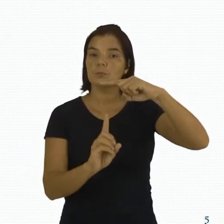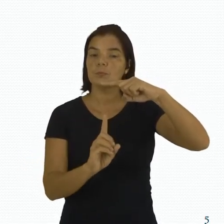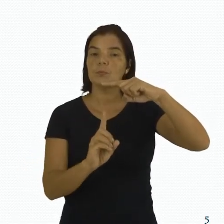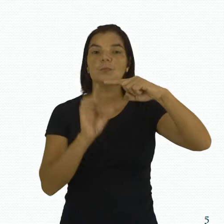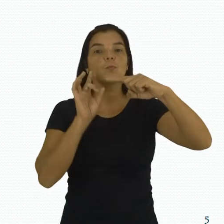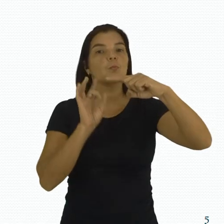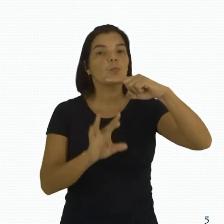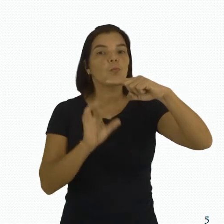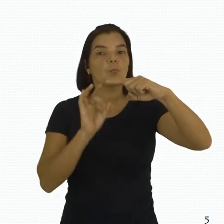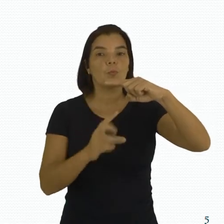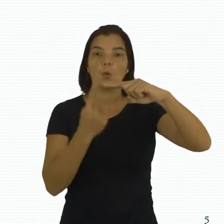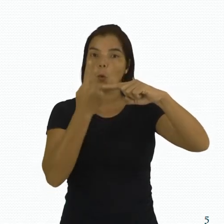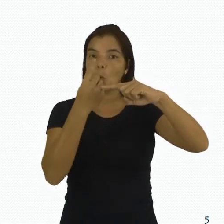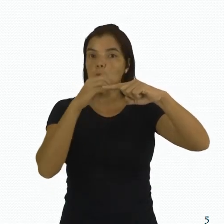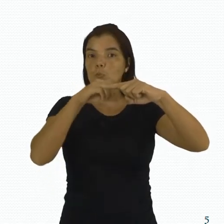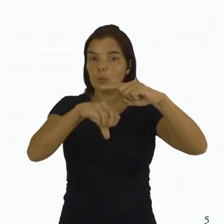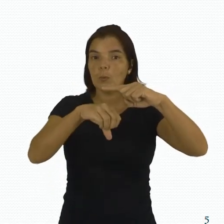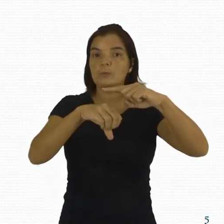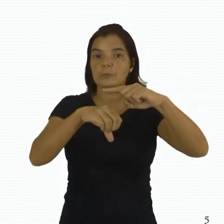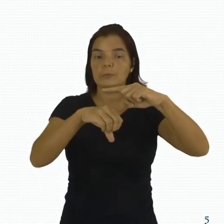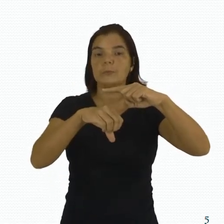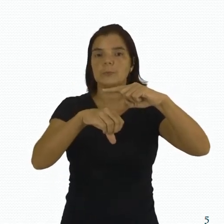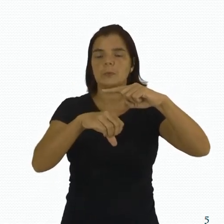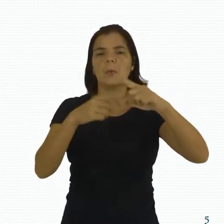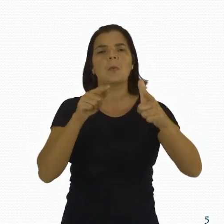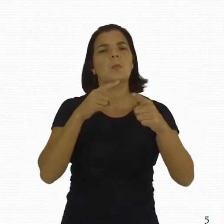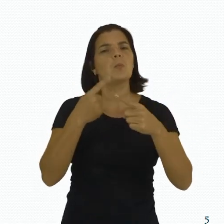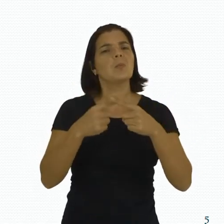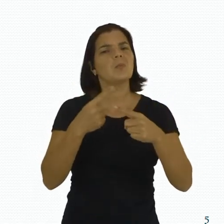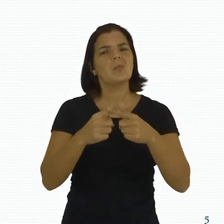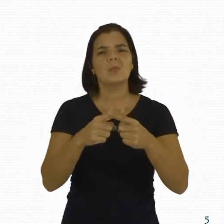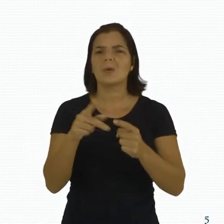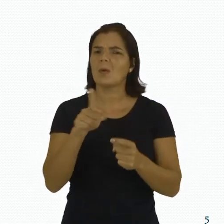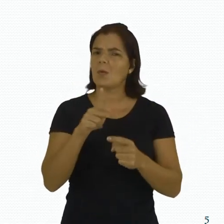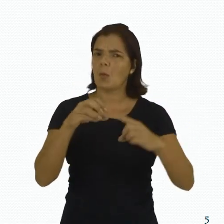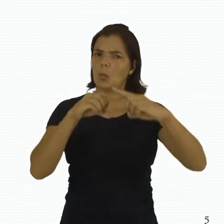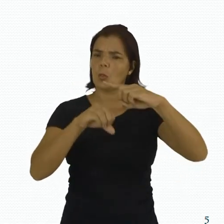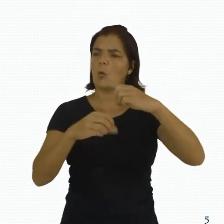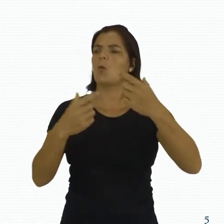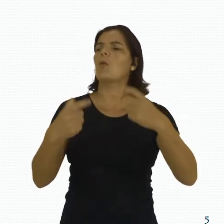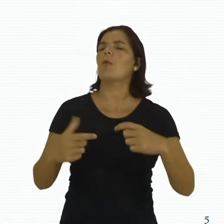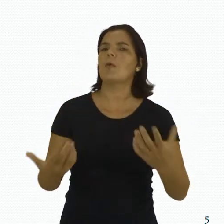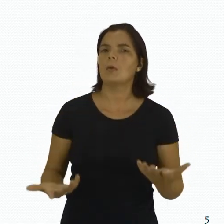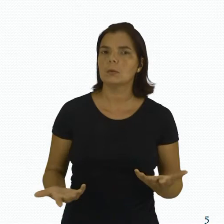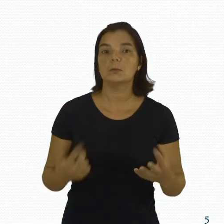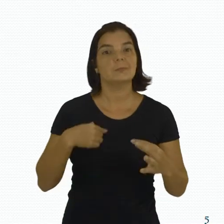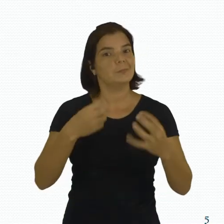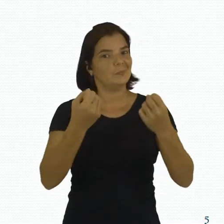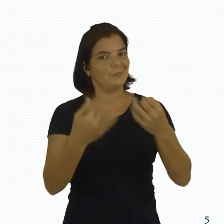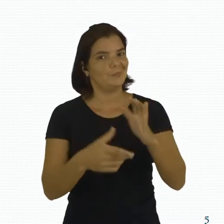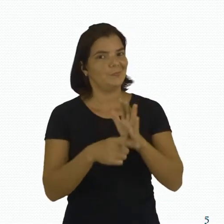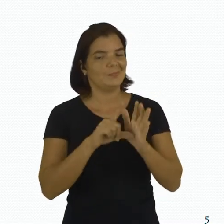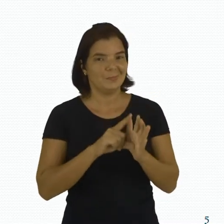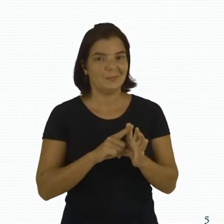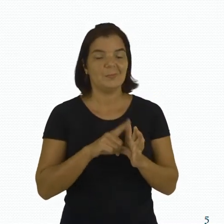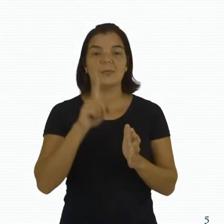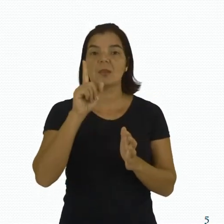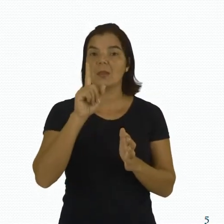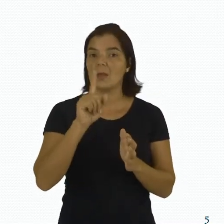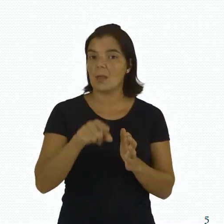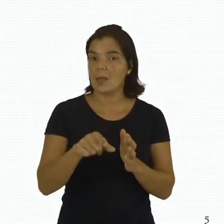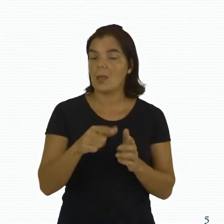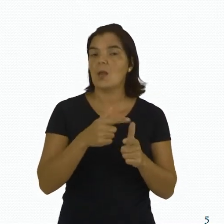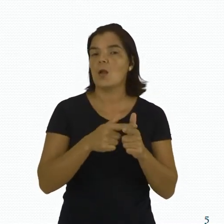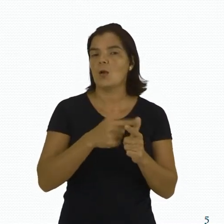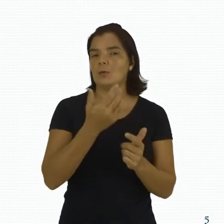colocar somente um 9, certo? Professor, por que 9? De onde que veio esse 9? Como eu expliquei para vocês, esse 9 aí é uma